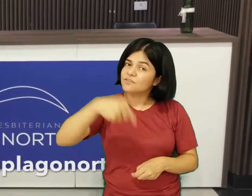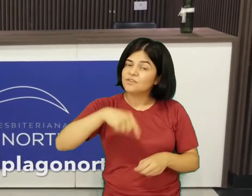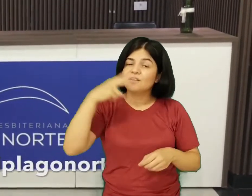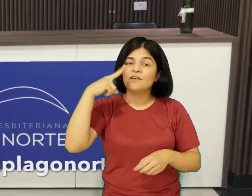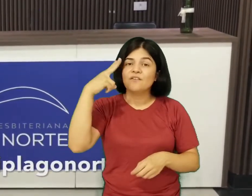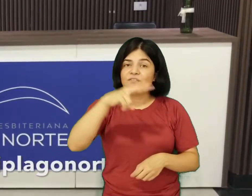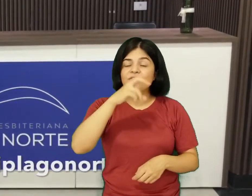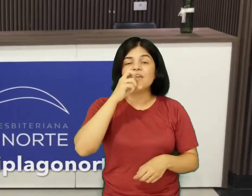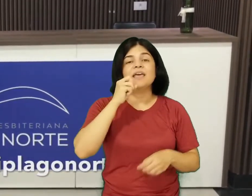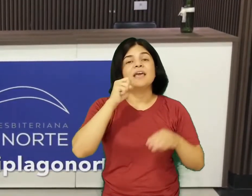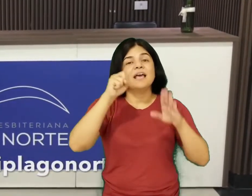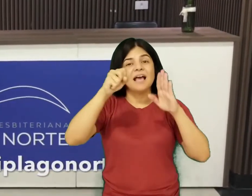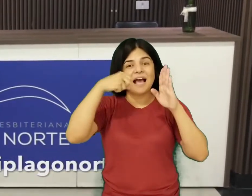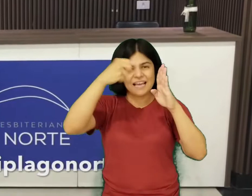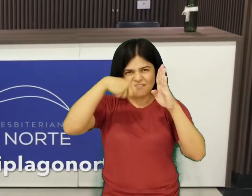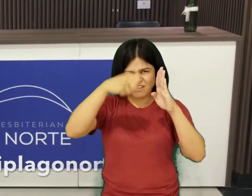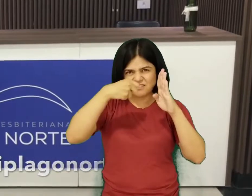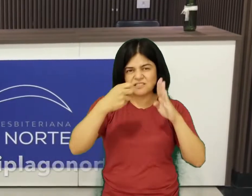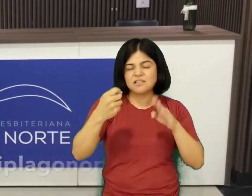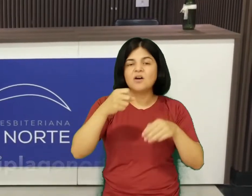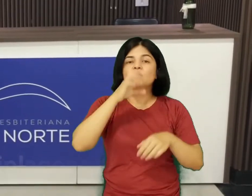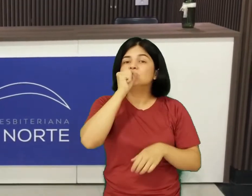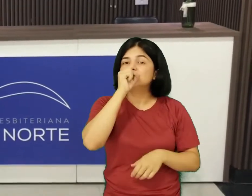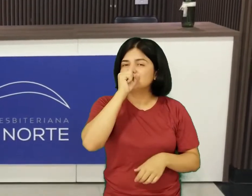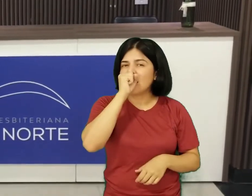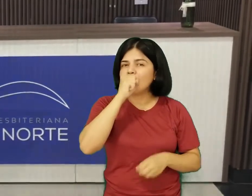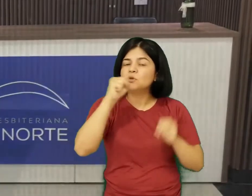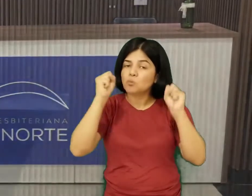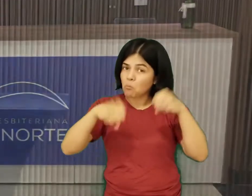lá, faça a sua inscrição no site da igreja.